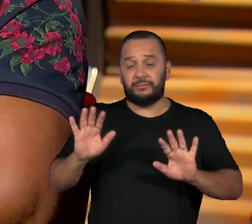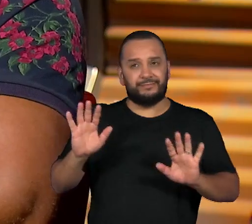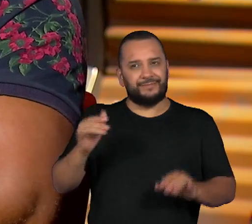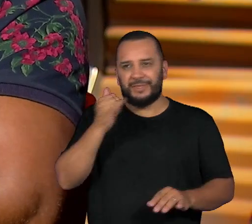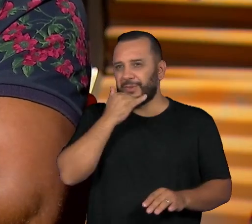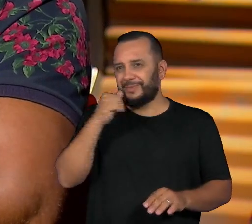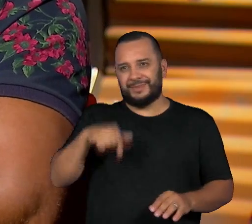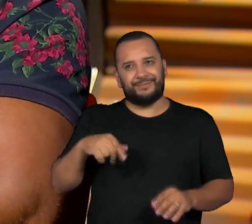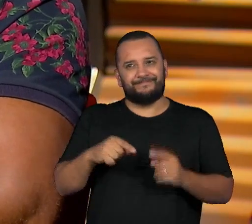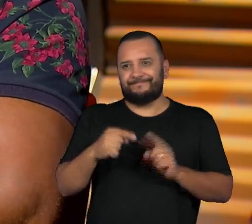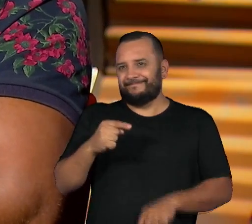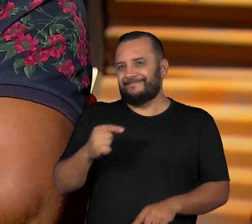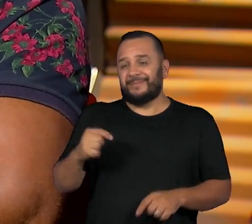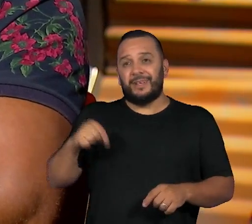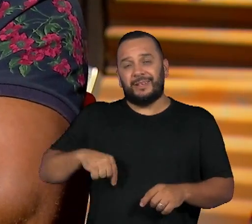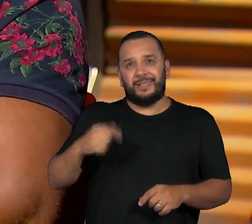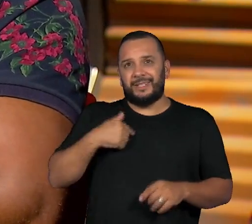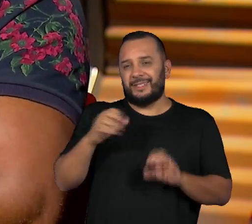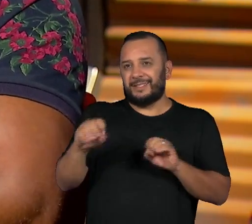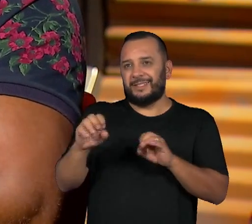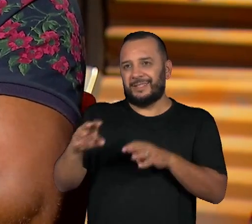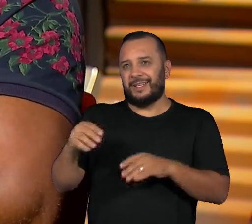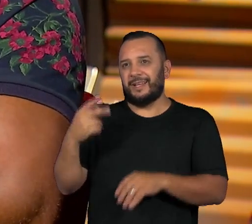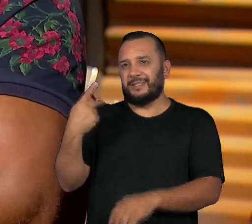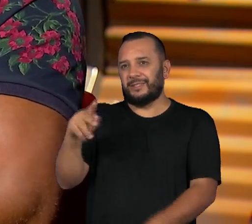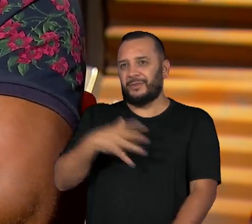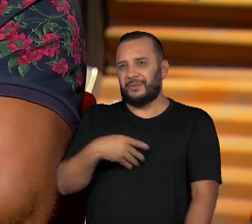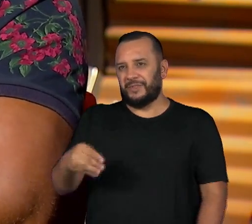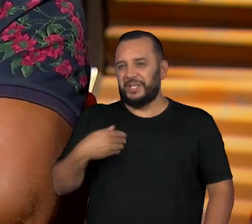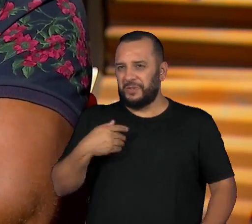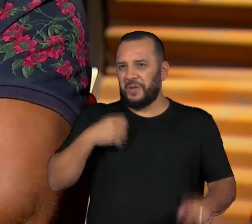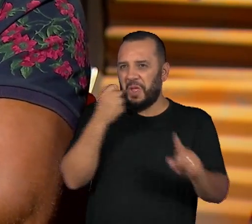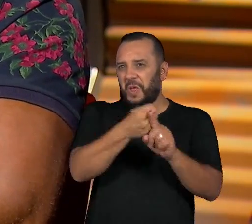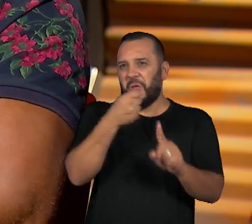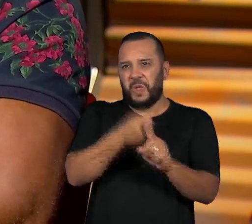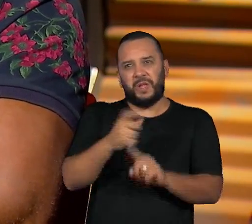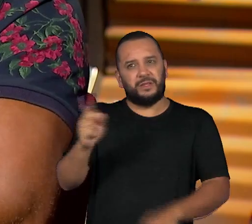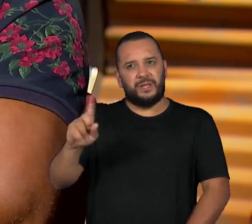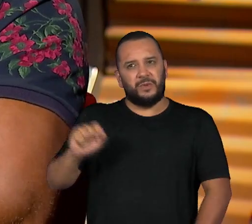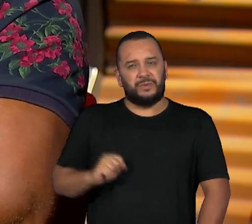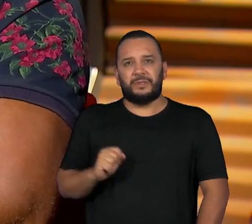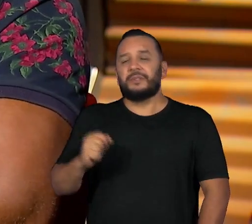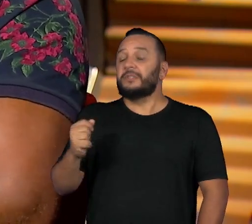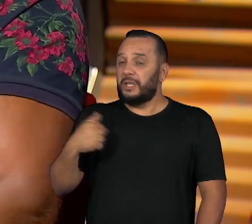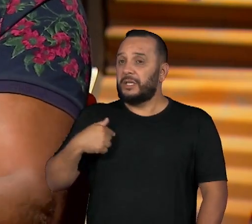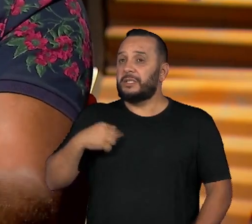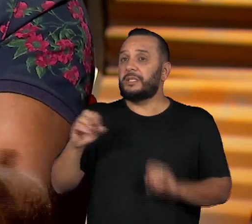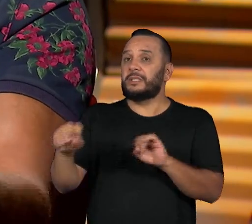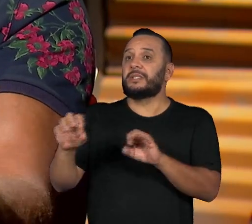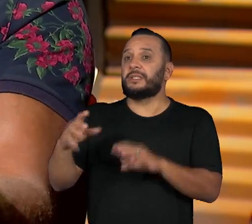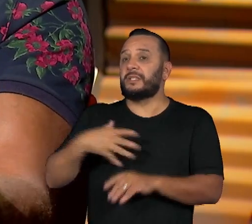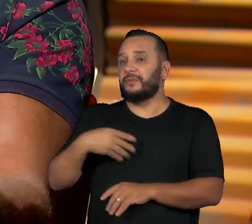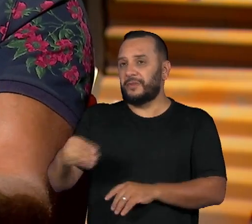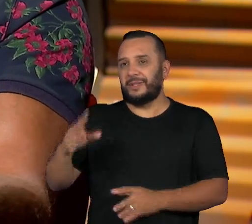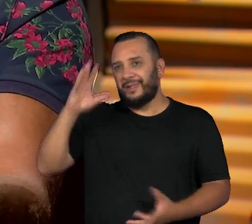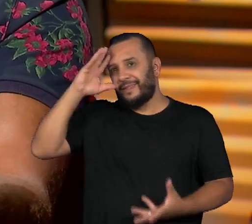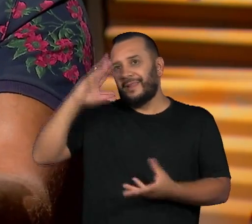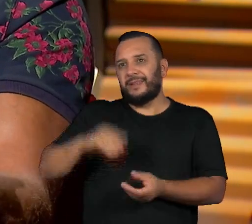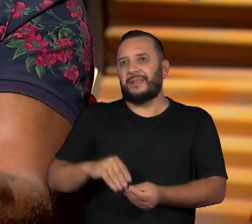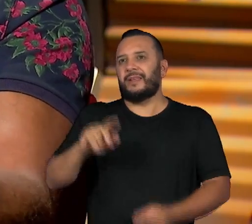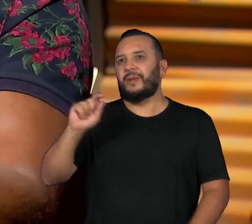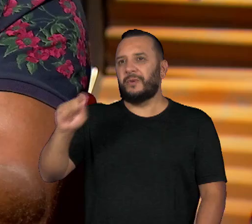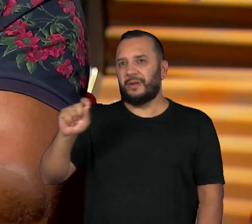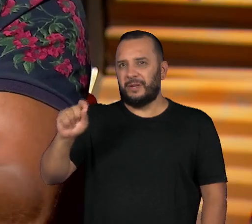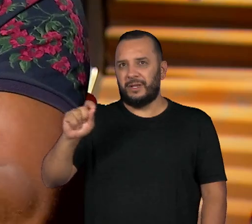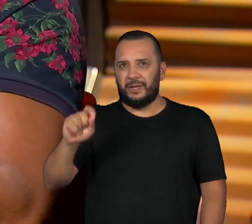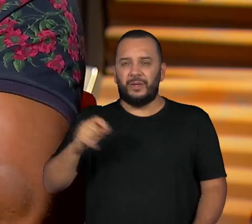veio no lugar errado. Aqui a gente não vai ensinar o teu filho a agredir ninguém. Aqui a gente vai ensinar ele a entender